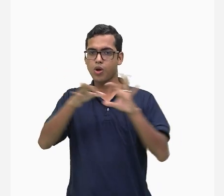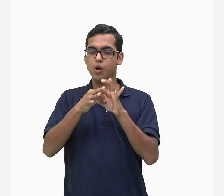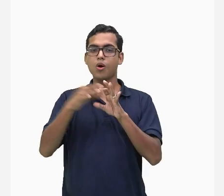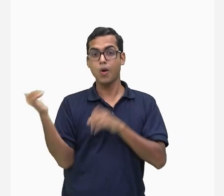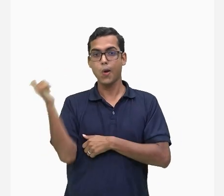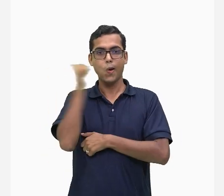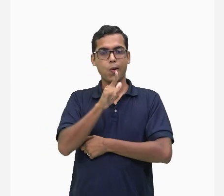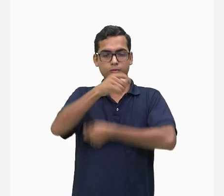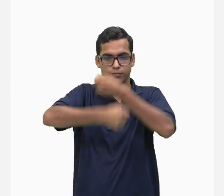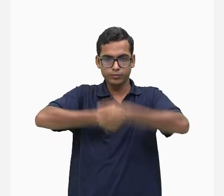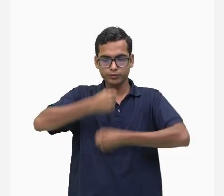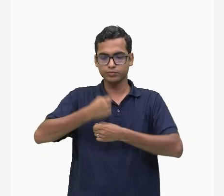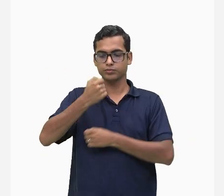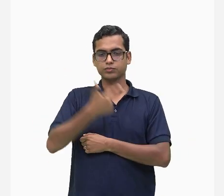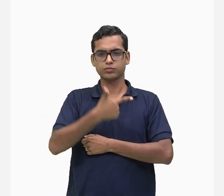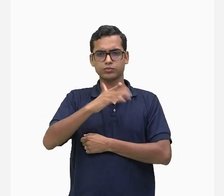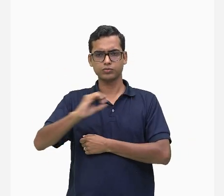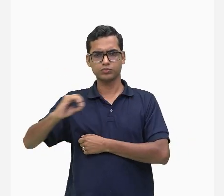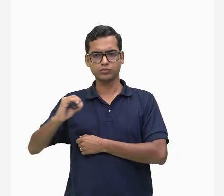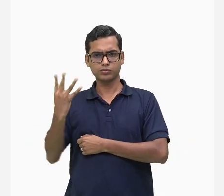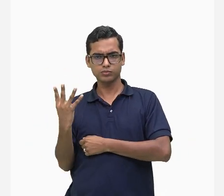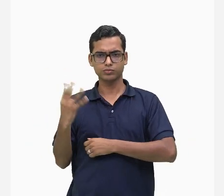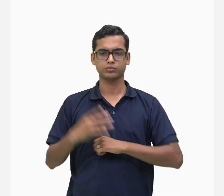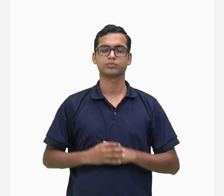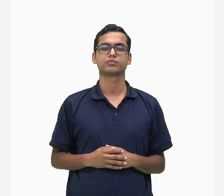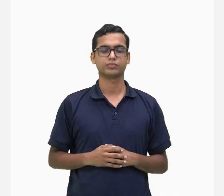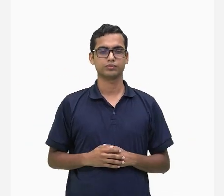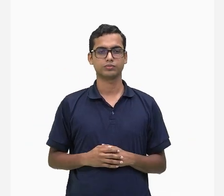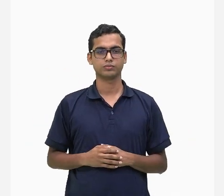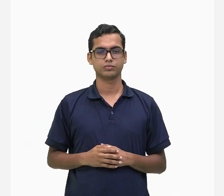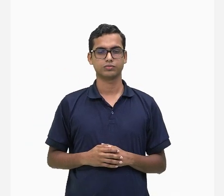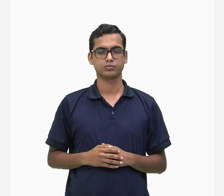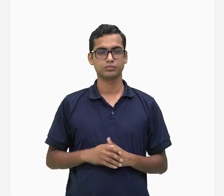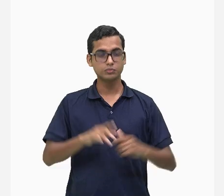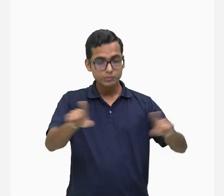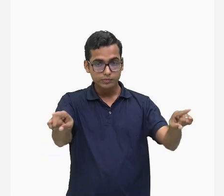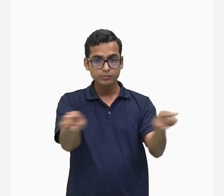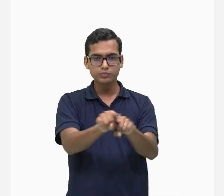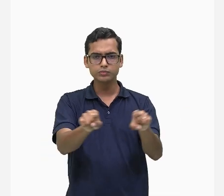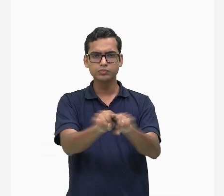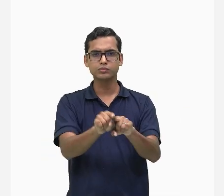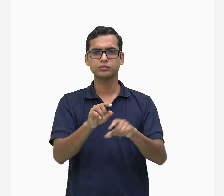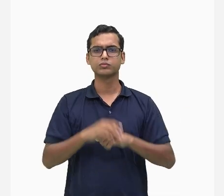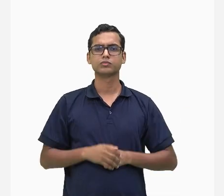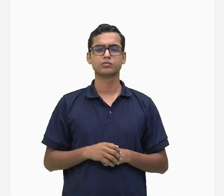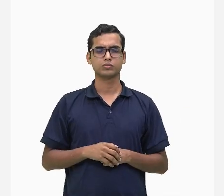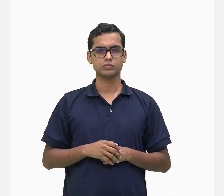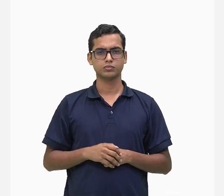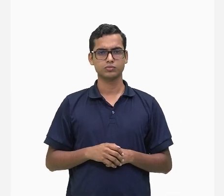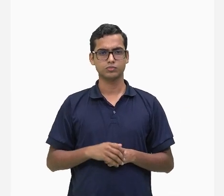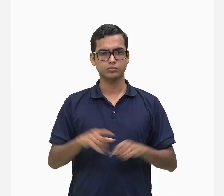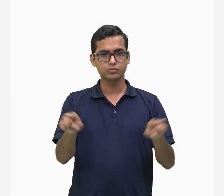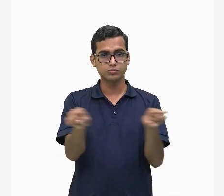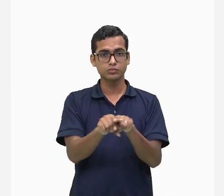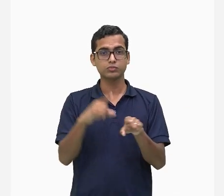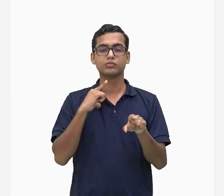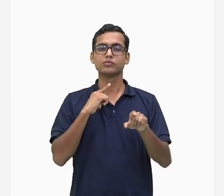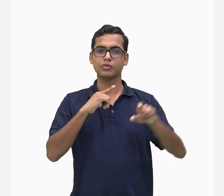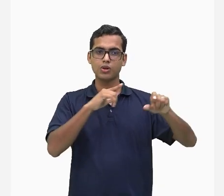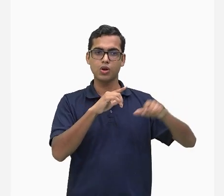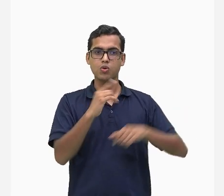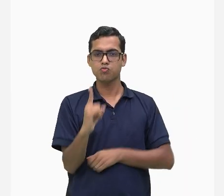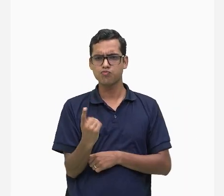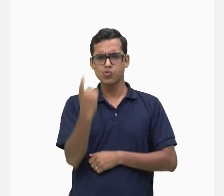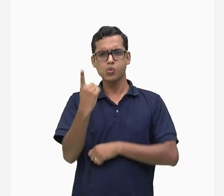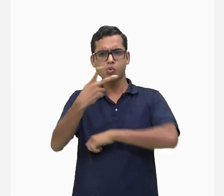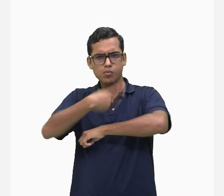Um país, gente, se integrou à comunidade dos Estados Independentes, que foi Geórgia.